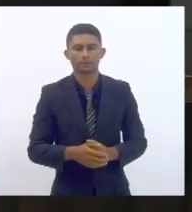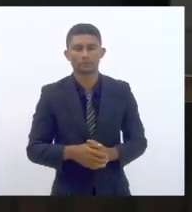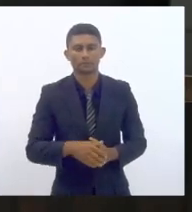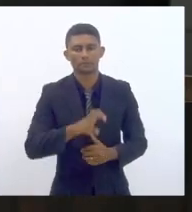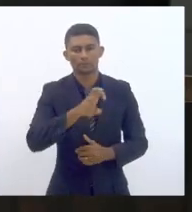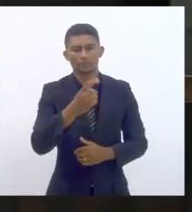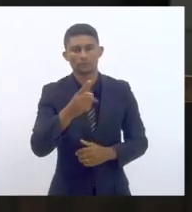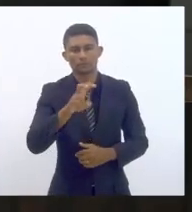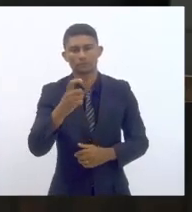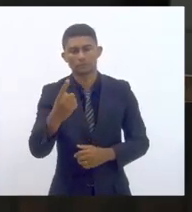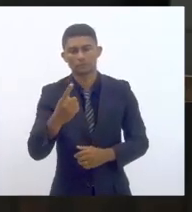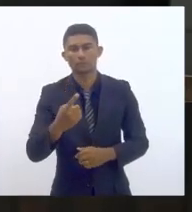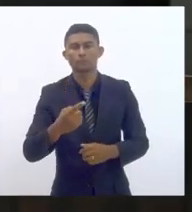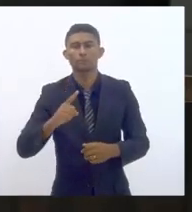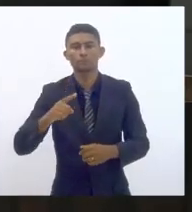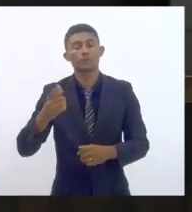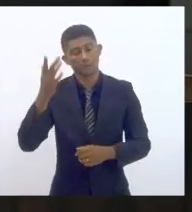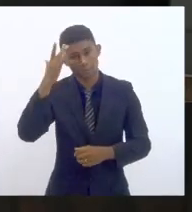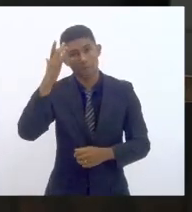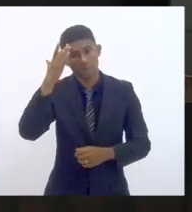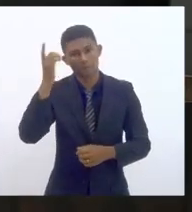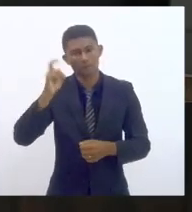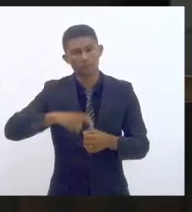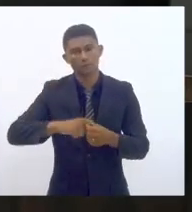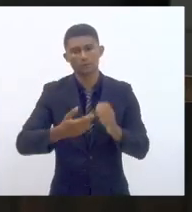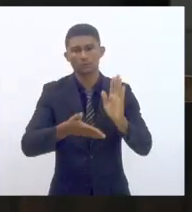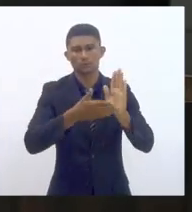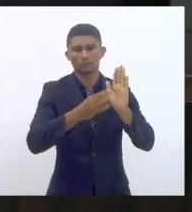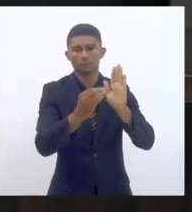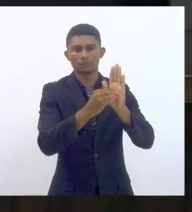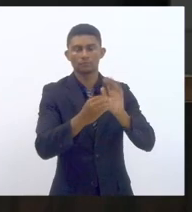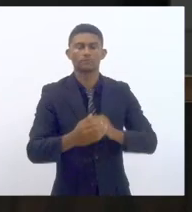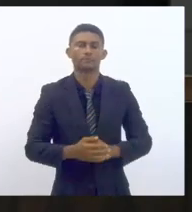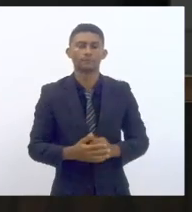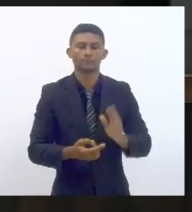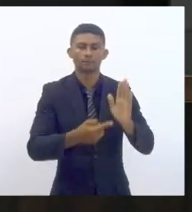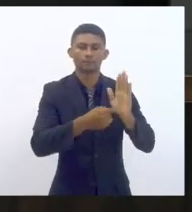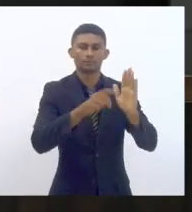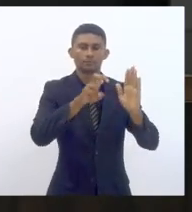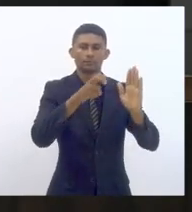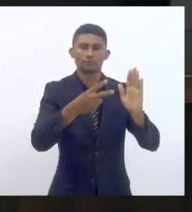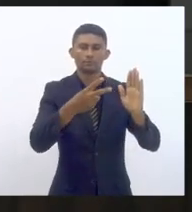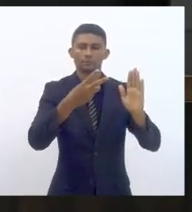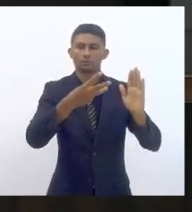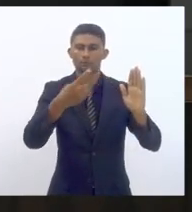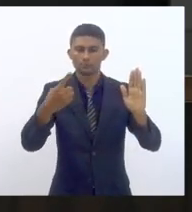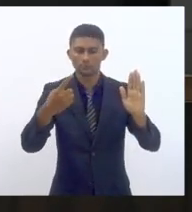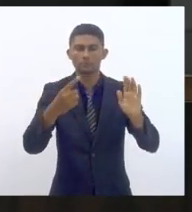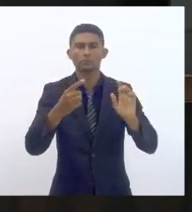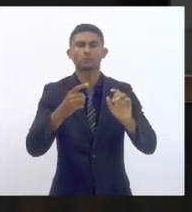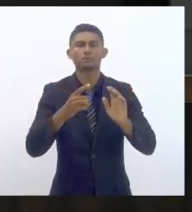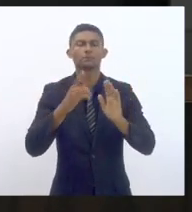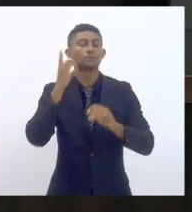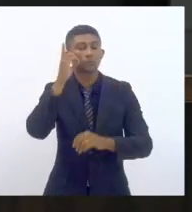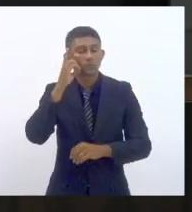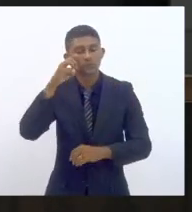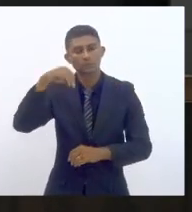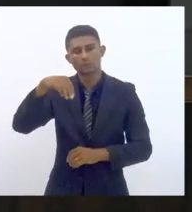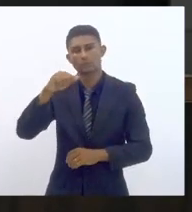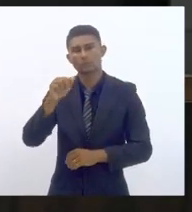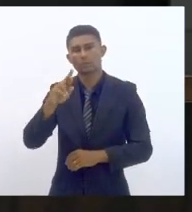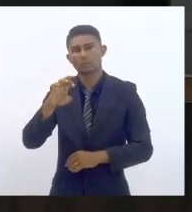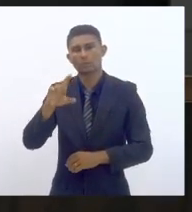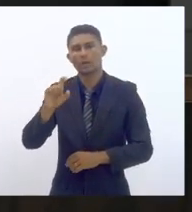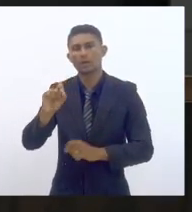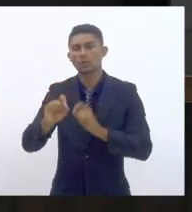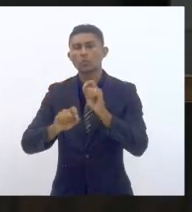5151, deputado Dionísio Lins, retornando amanhã, por favor. Projeto de lei 5231 de 21, de autoria do deputado Marcelo Dino. Considera a